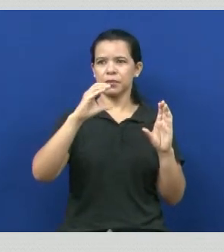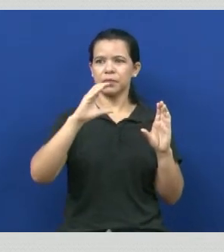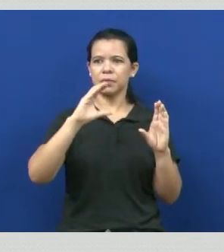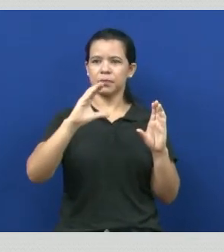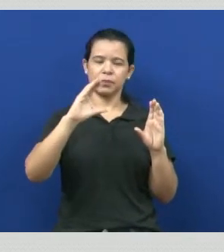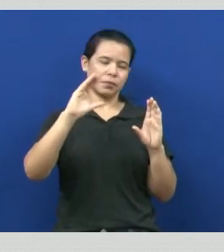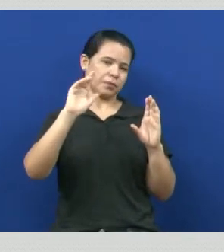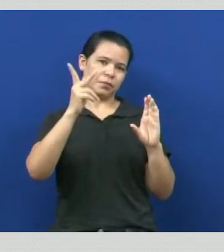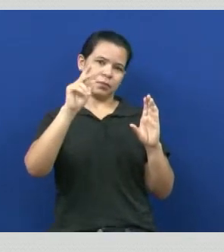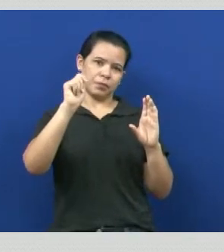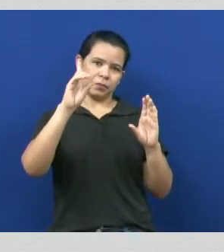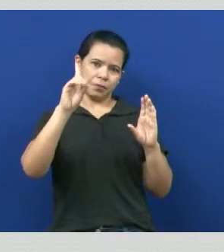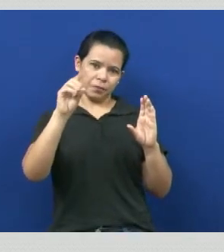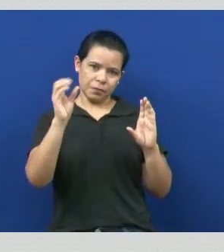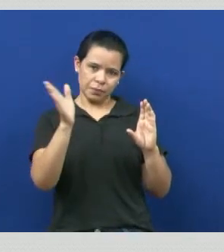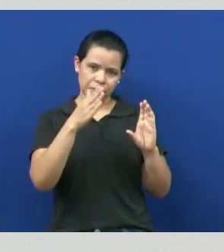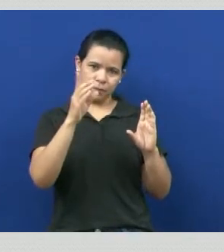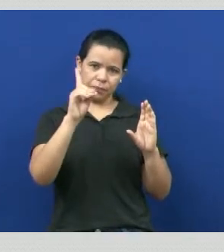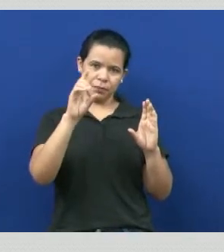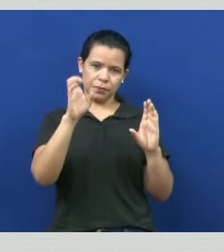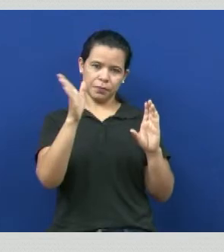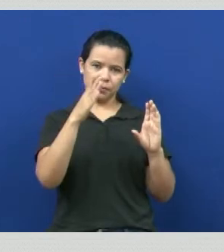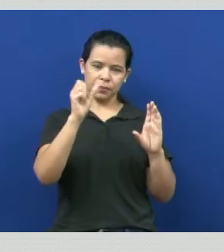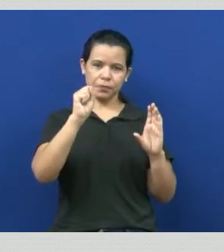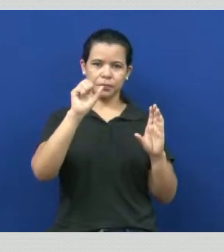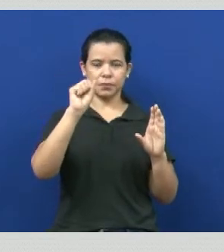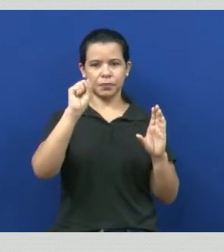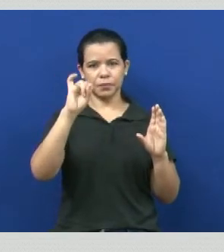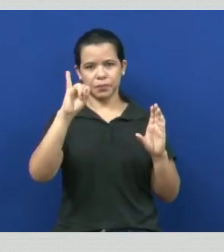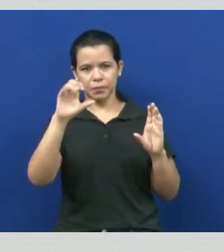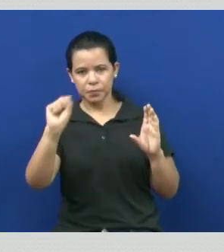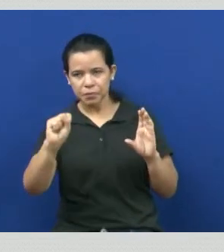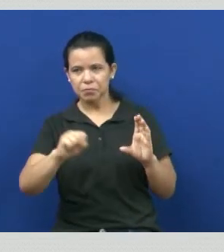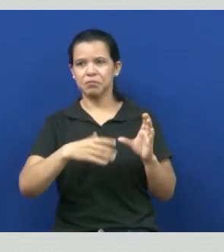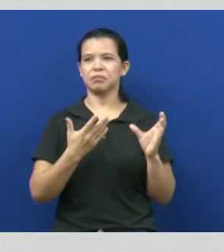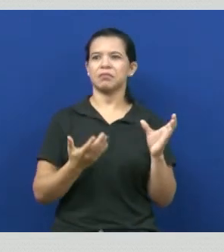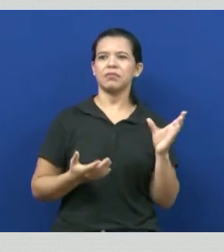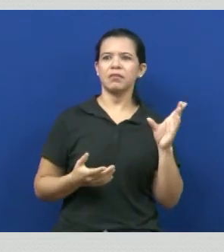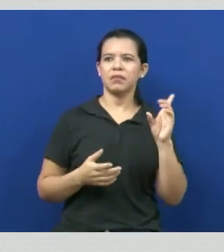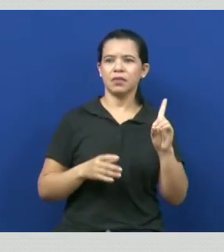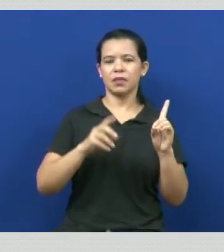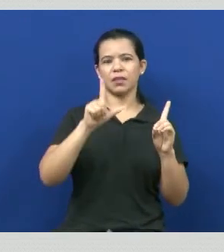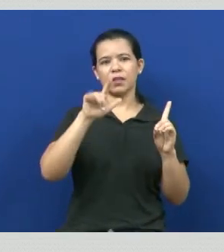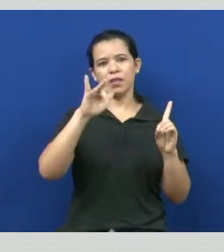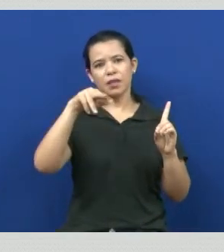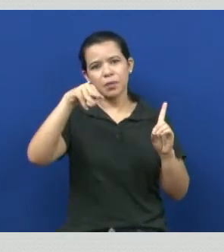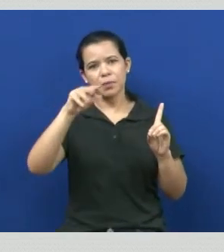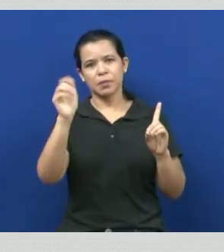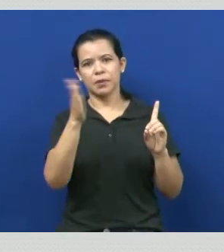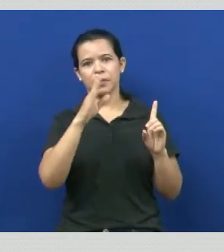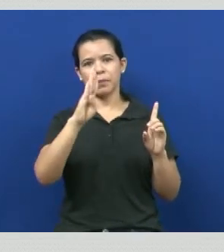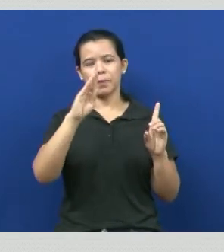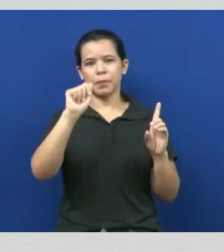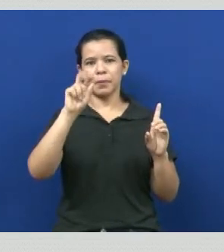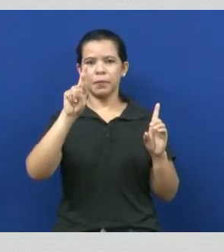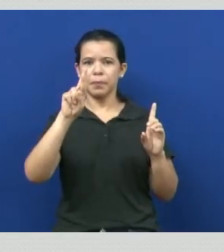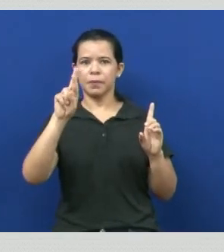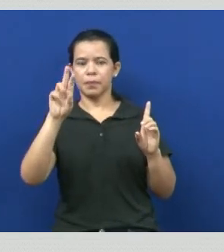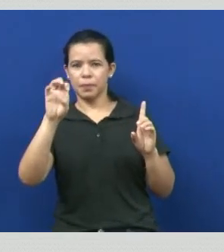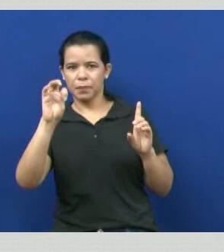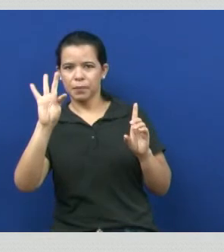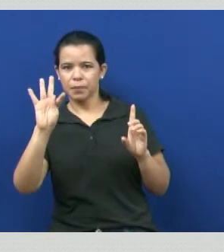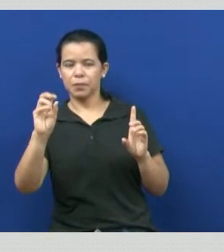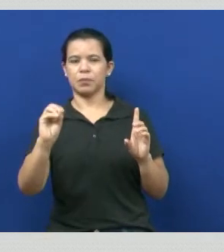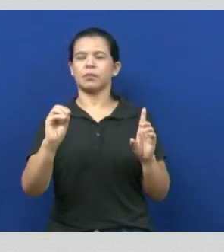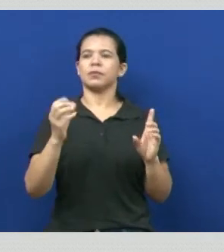e Oswald de Andrade. Bom, aqui a gente já pode perceber que é a letra D, né? Lima Barreto, Euclides da